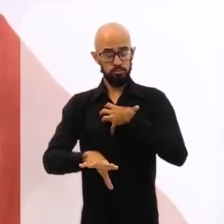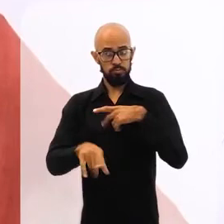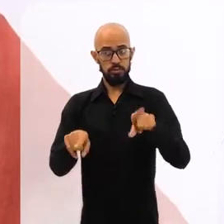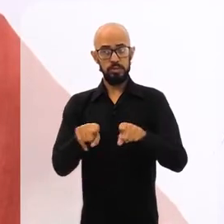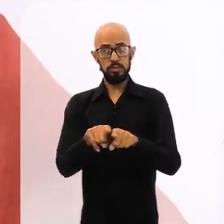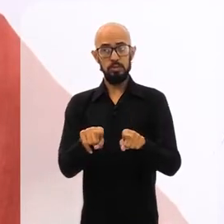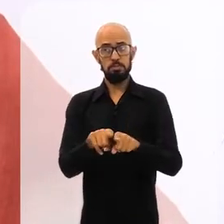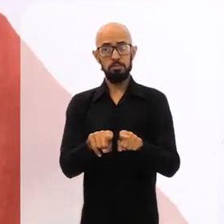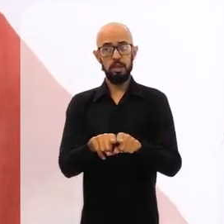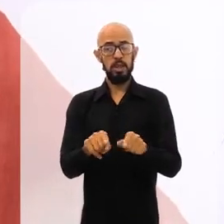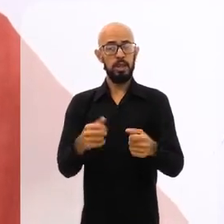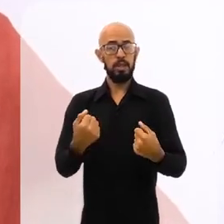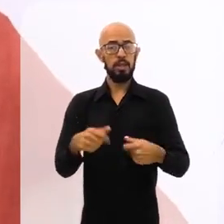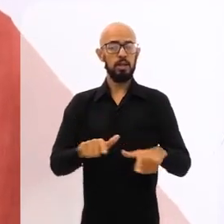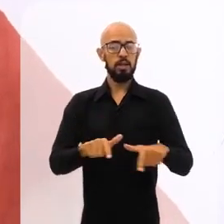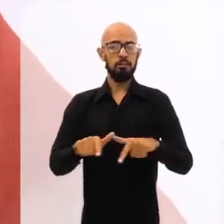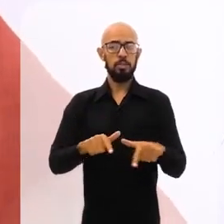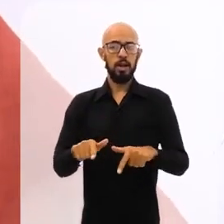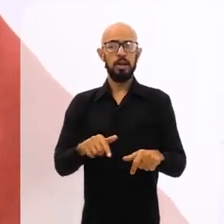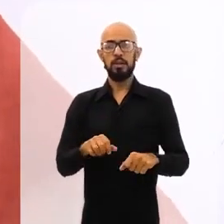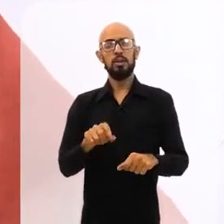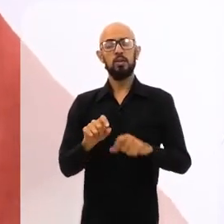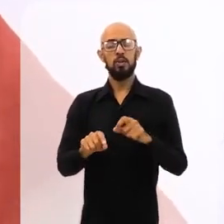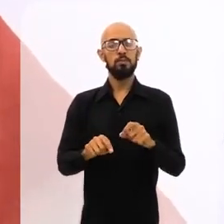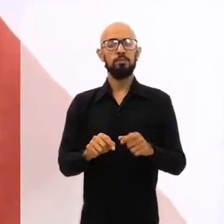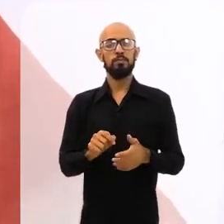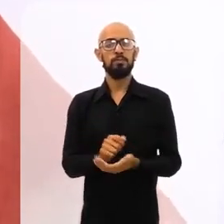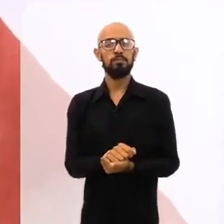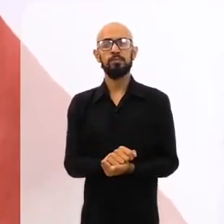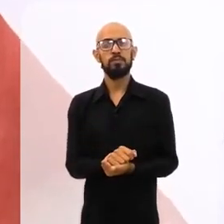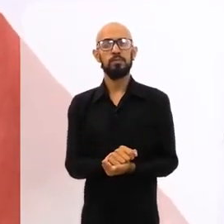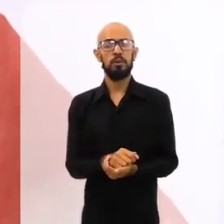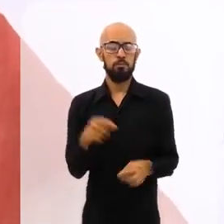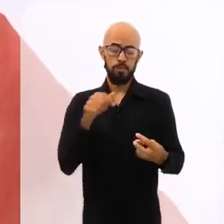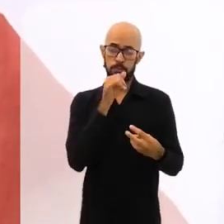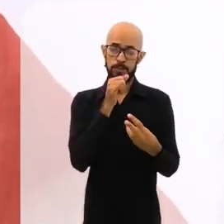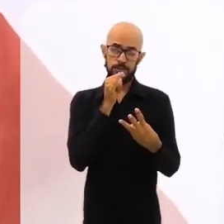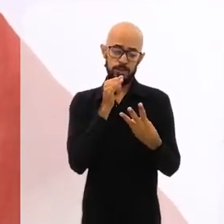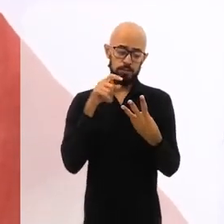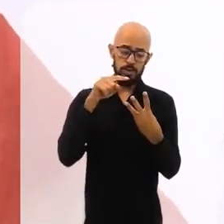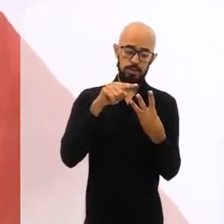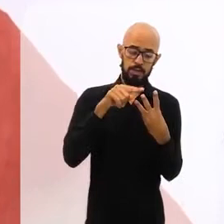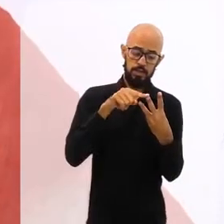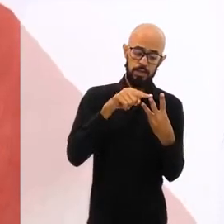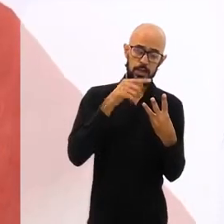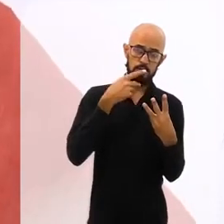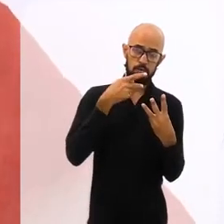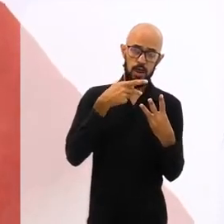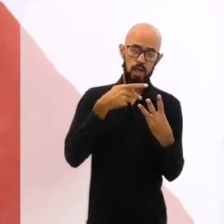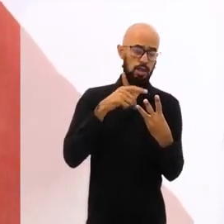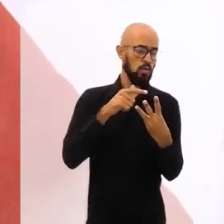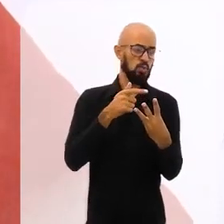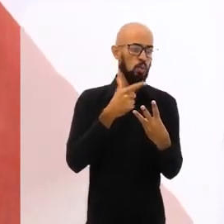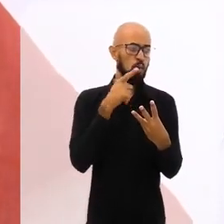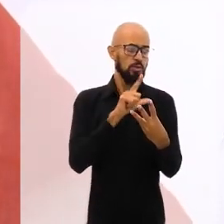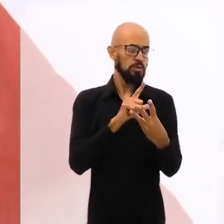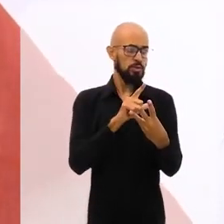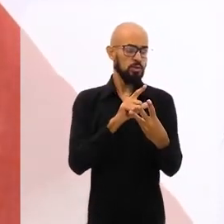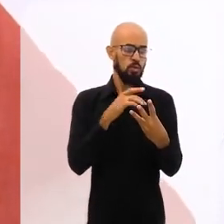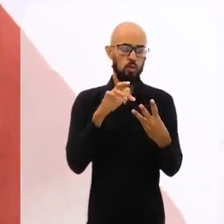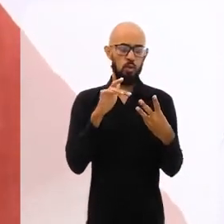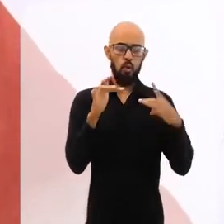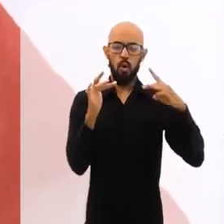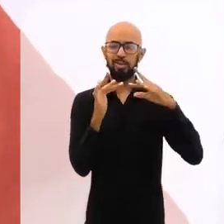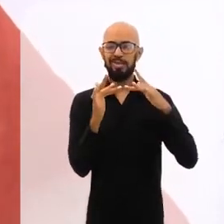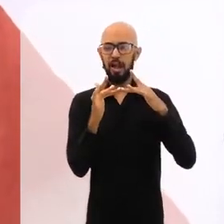antídotos. Ele não precisa, por exemplo, no Mahayana, o praticante ele diz assim, bom, eu não consigo lidar com essas